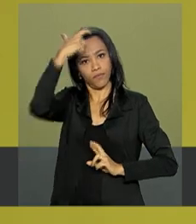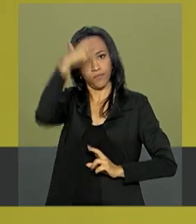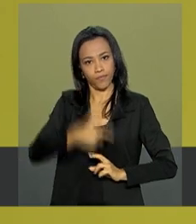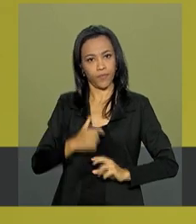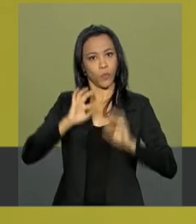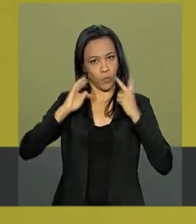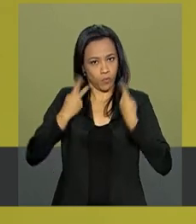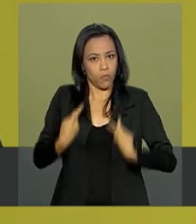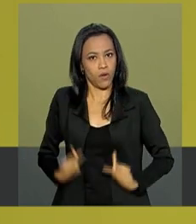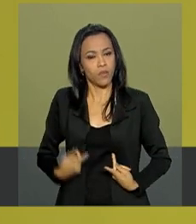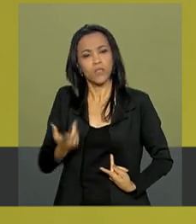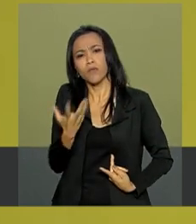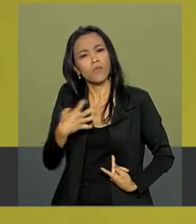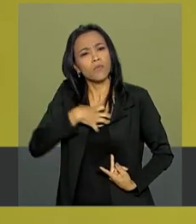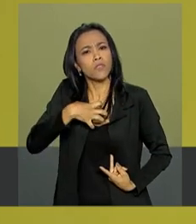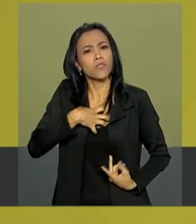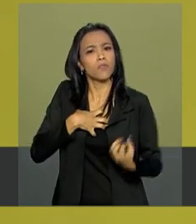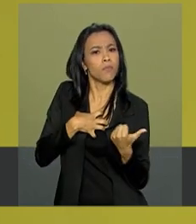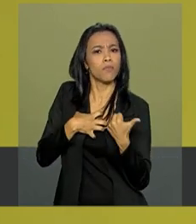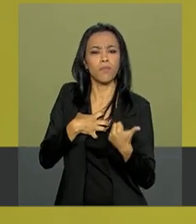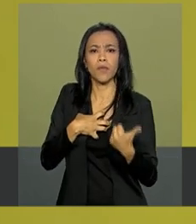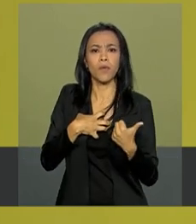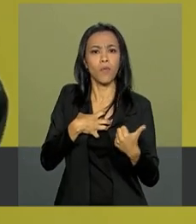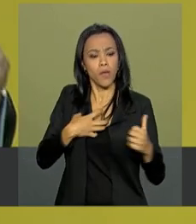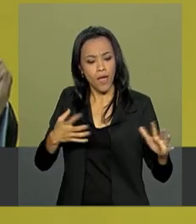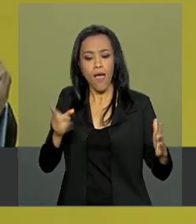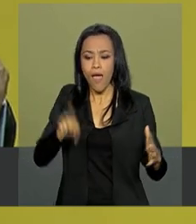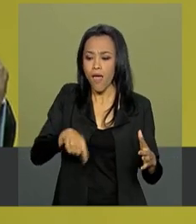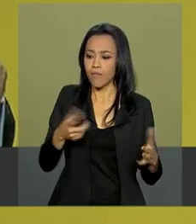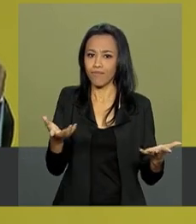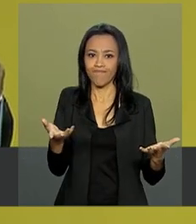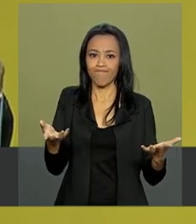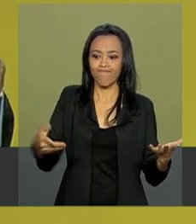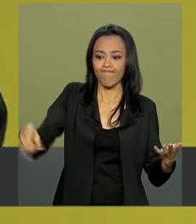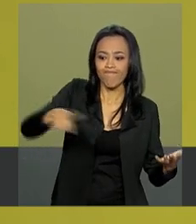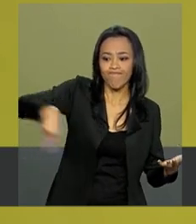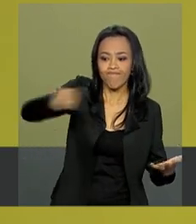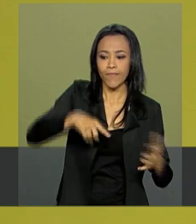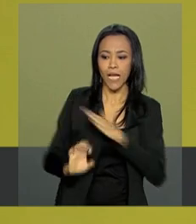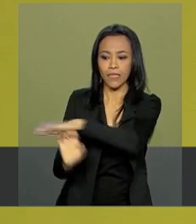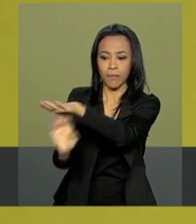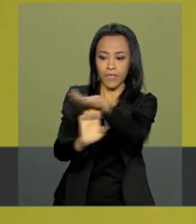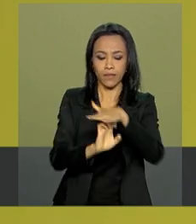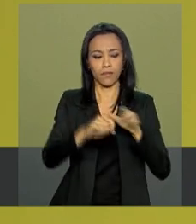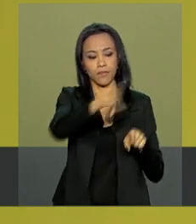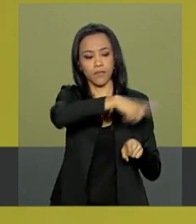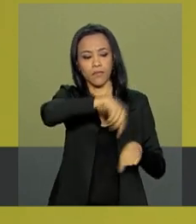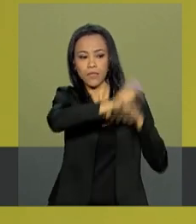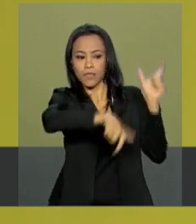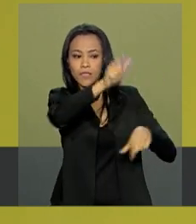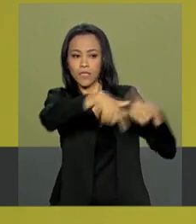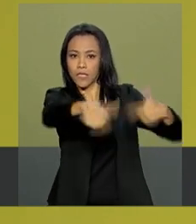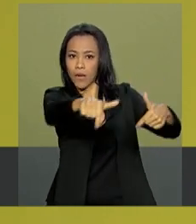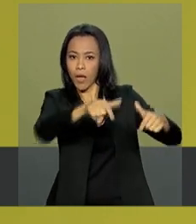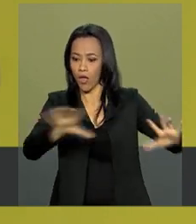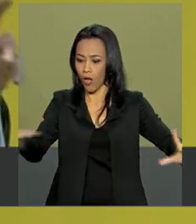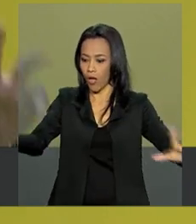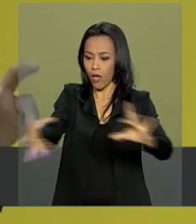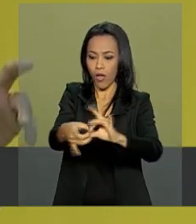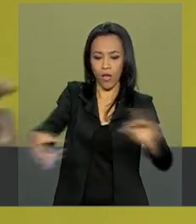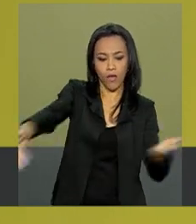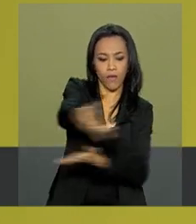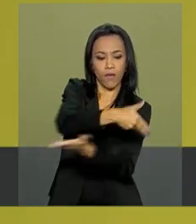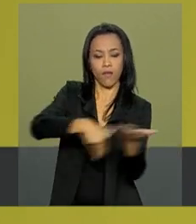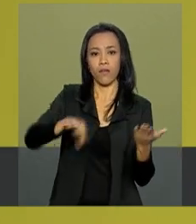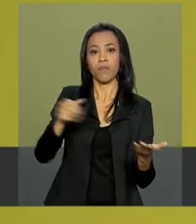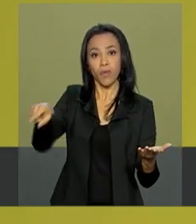do que o entrosamento entre o setor produtivo e o setor trabalhador. Então, esta conexão, esta interação entre os que trabalham